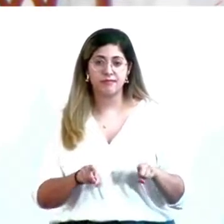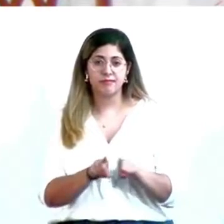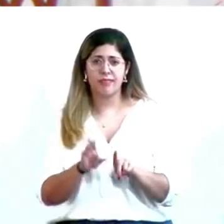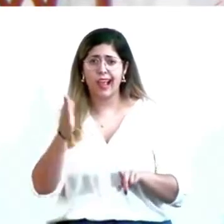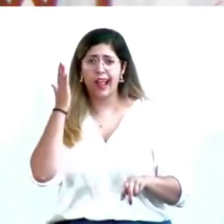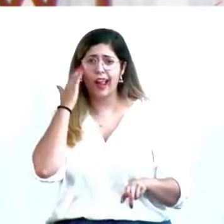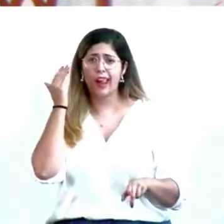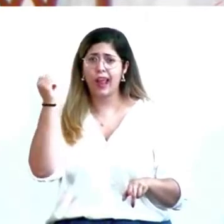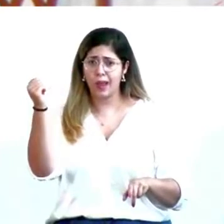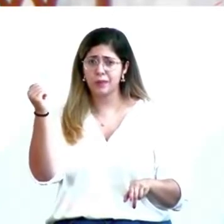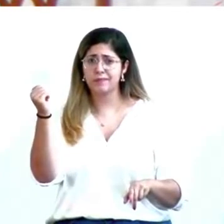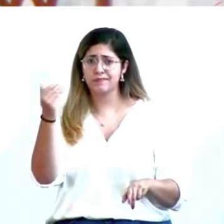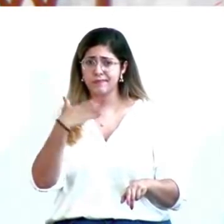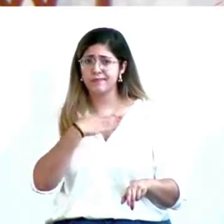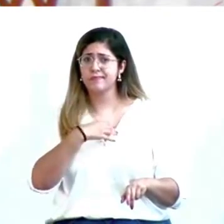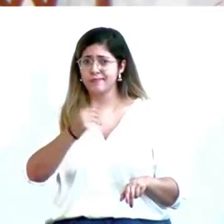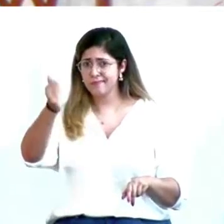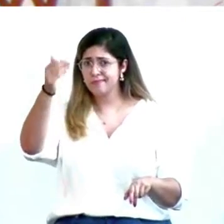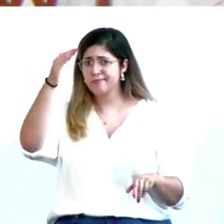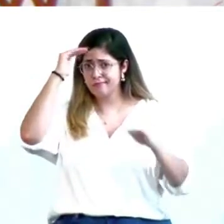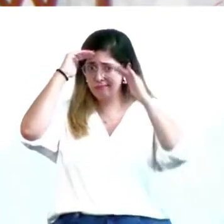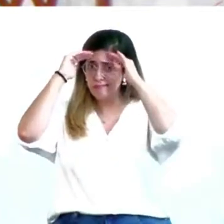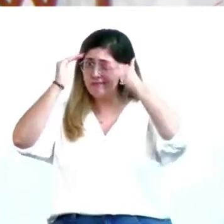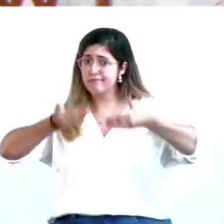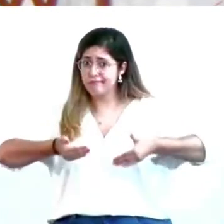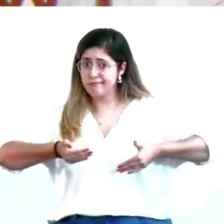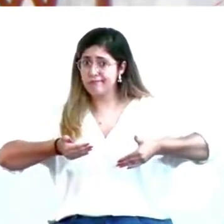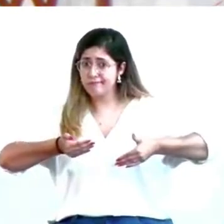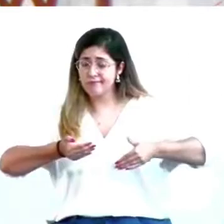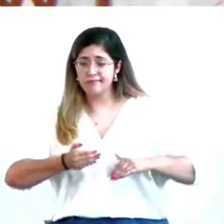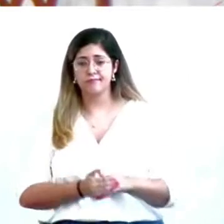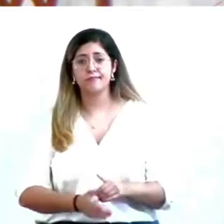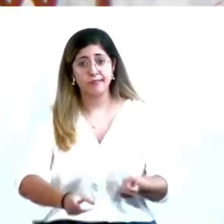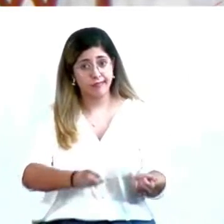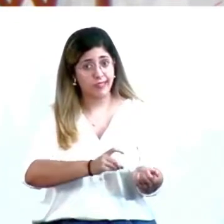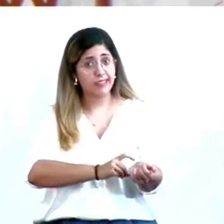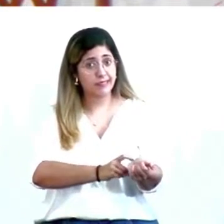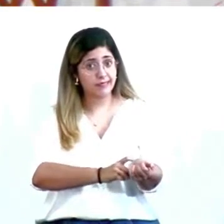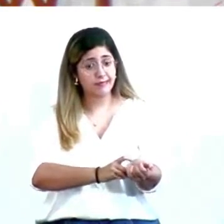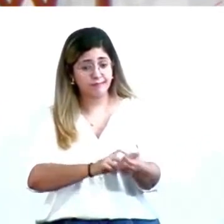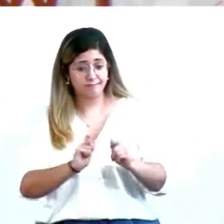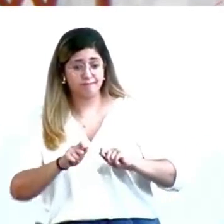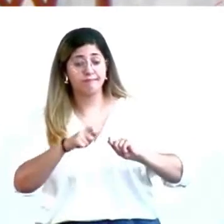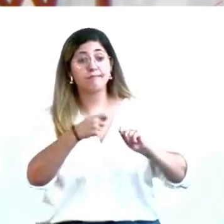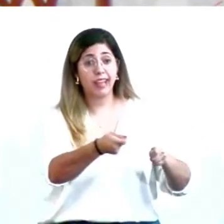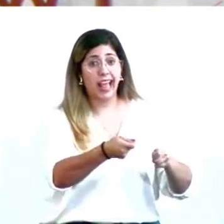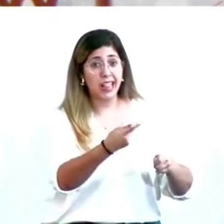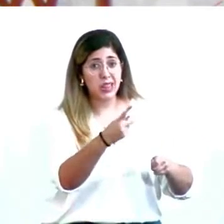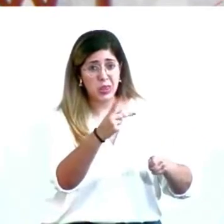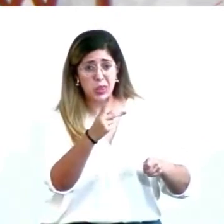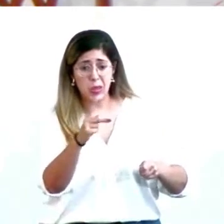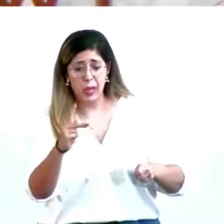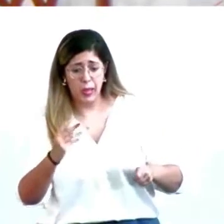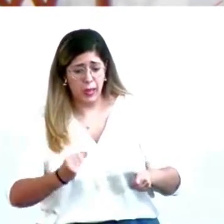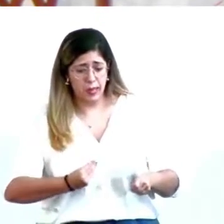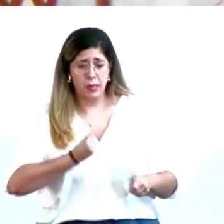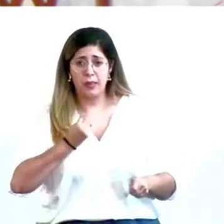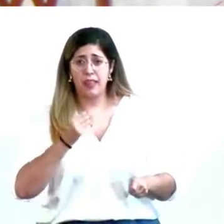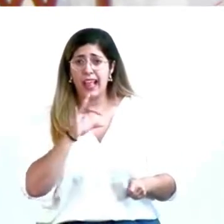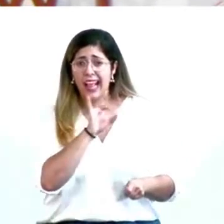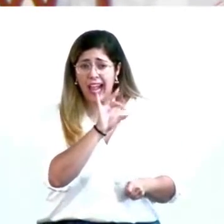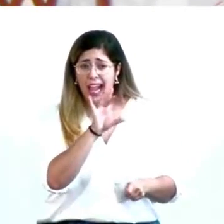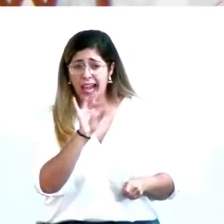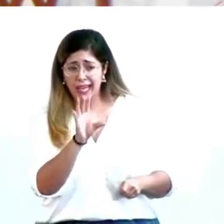filhos desobedientes, e vocês vão receber a ira de Deus sobre cada prática